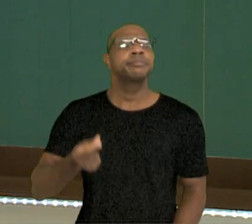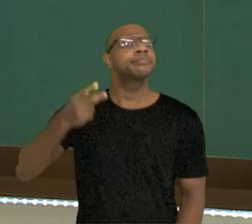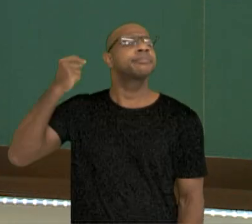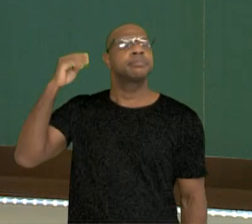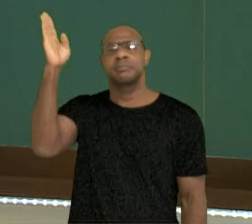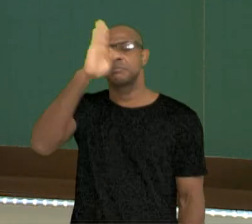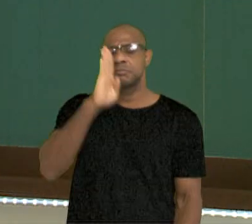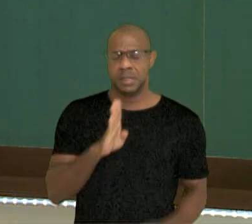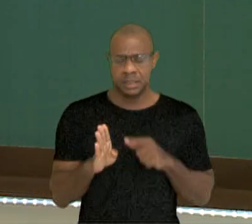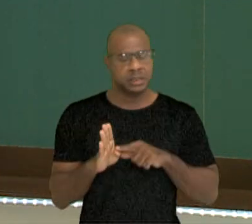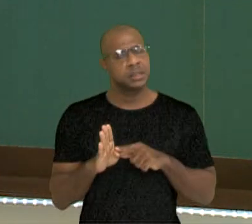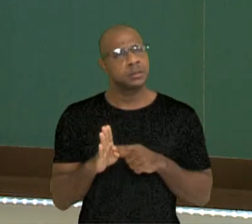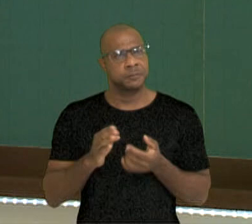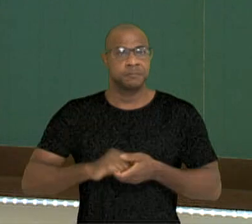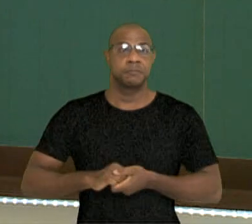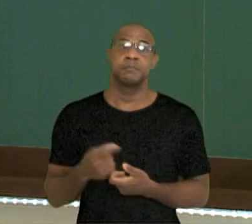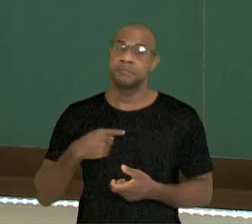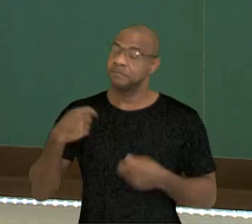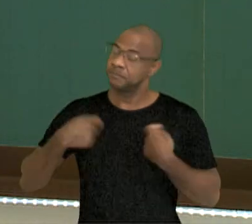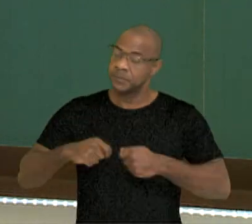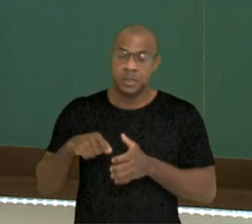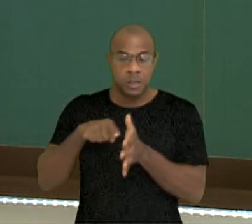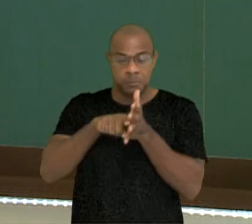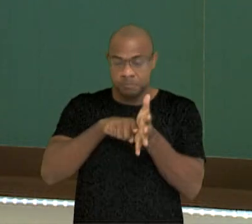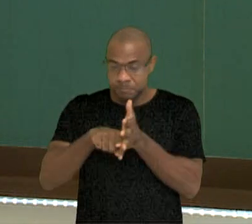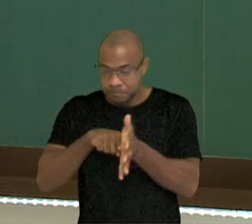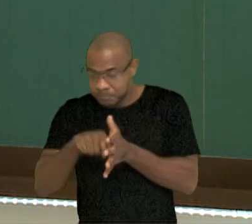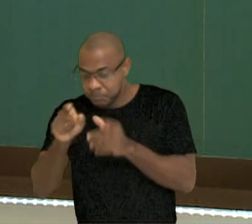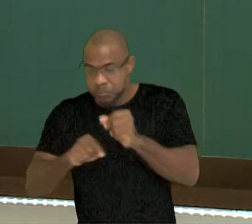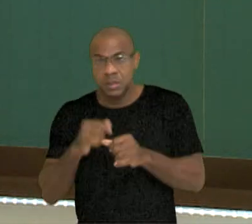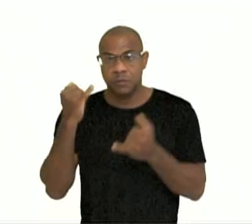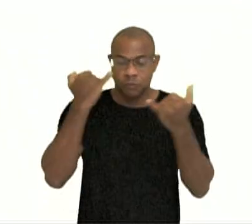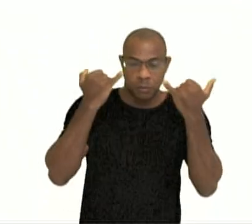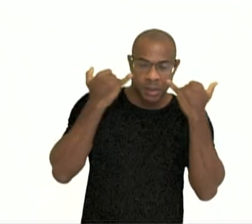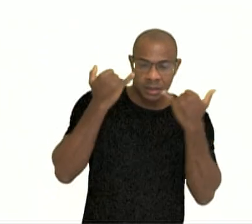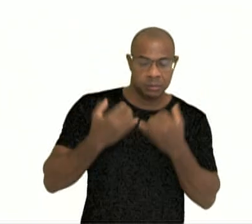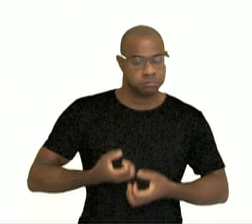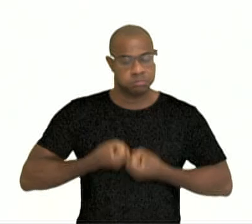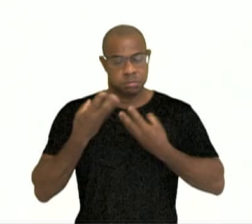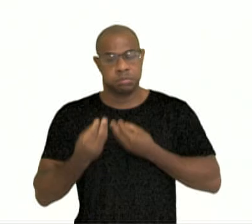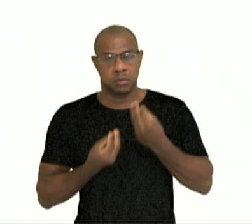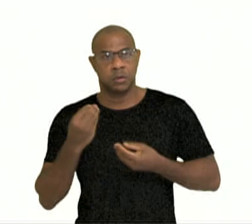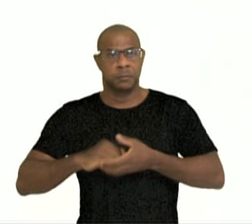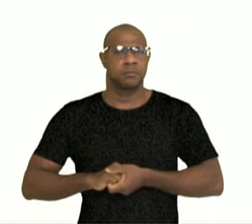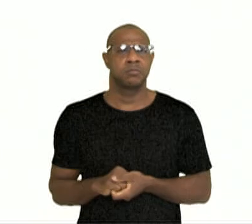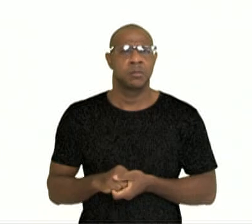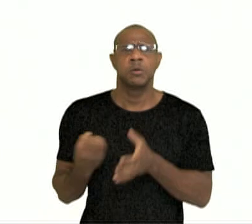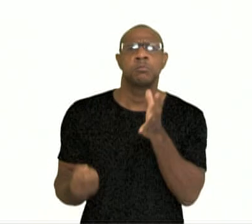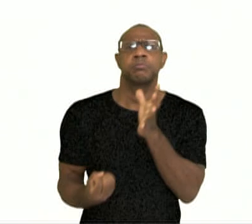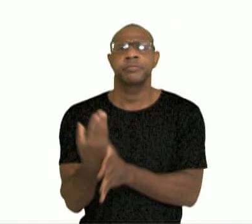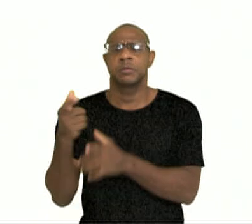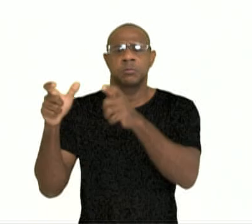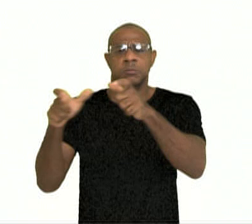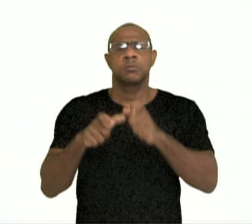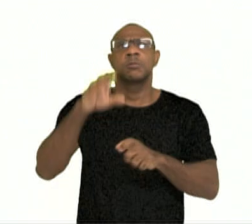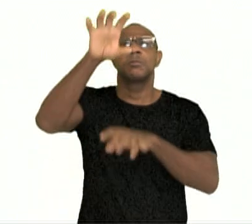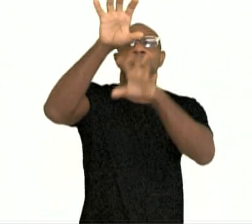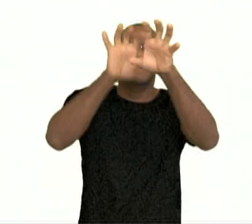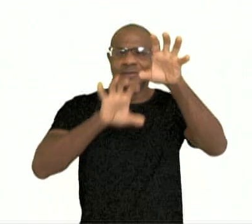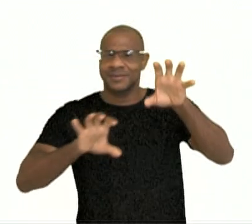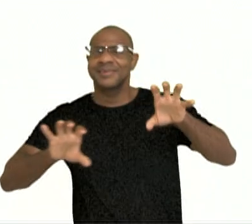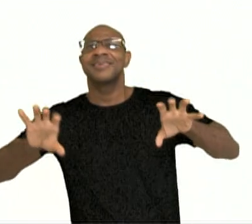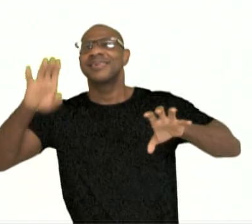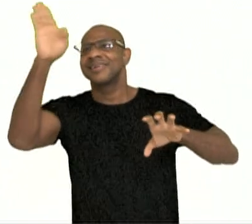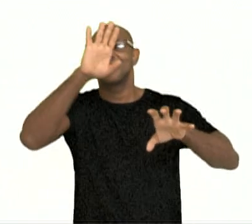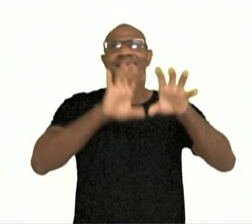lá buscar algumas informações. Primeiro, como assim formação do território? É importante perceber que o